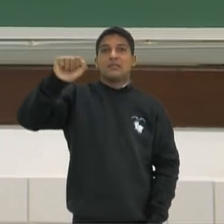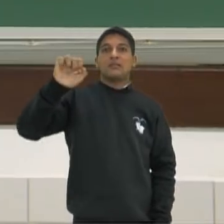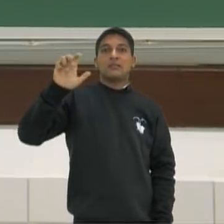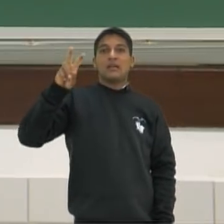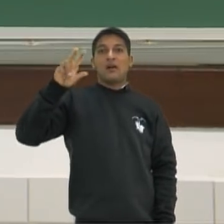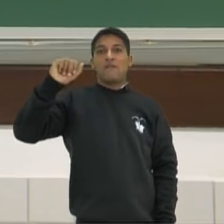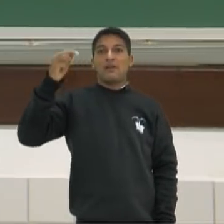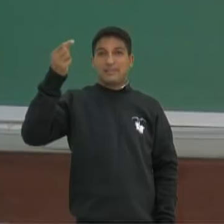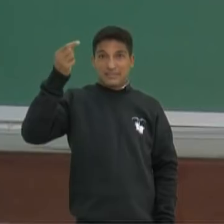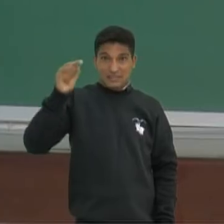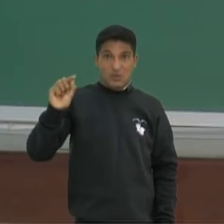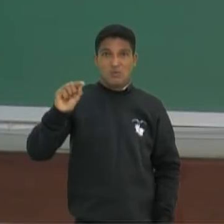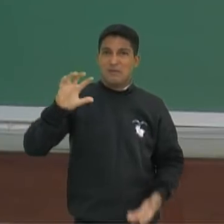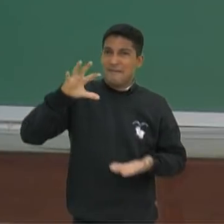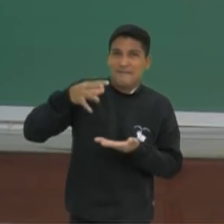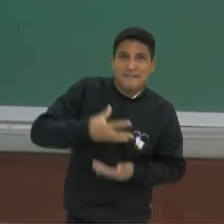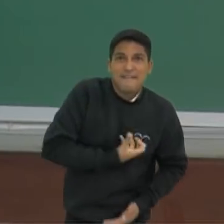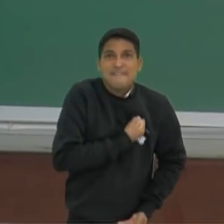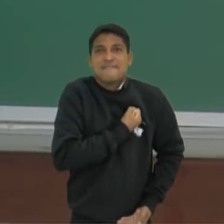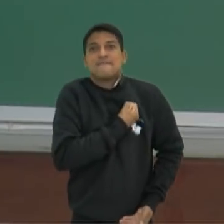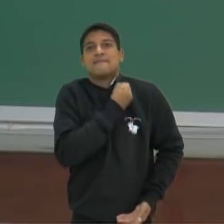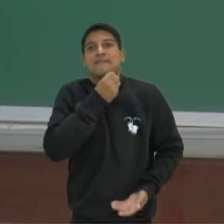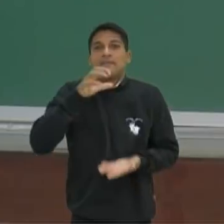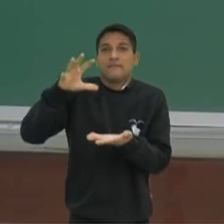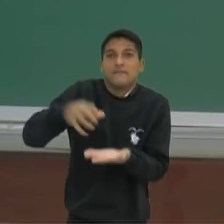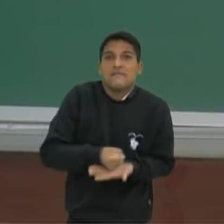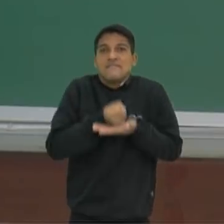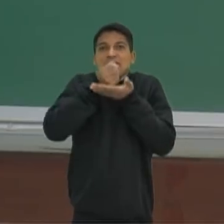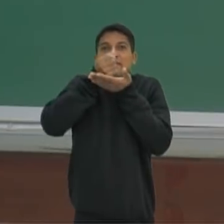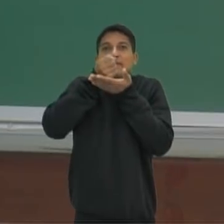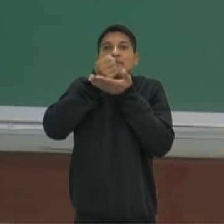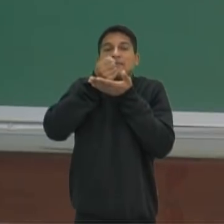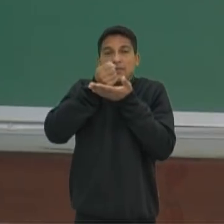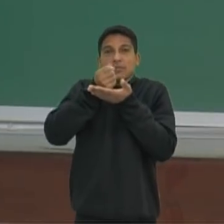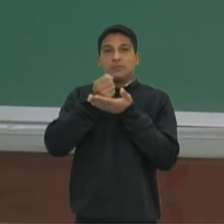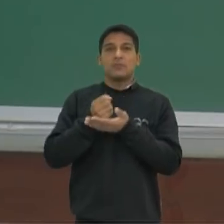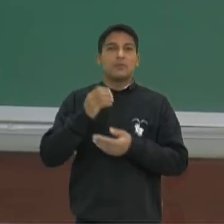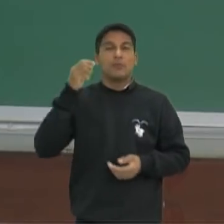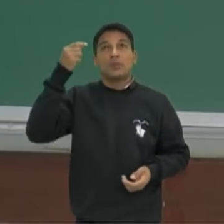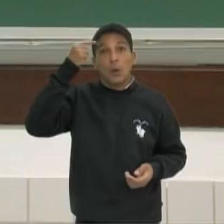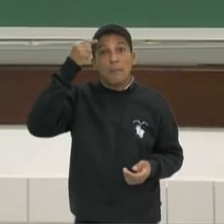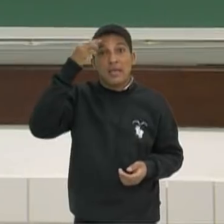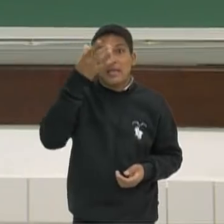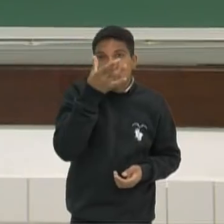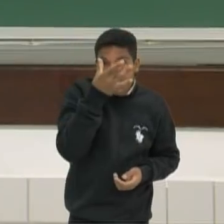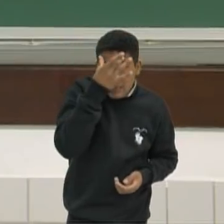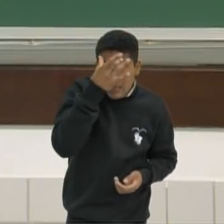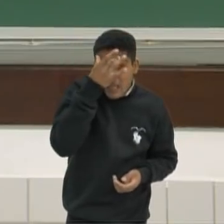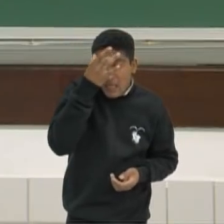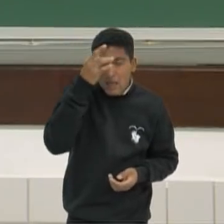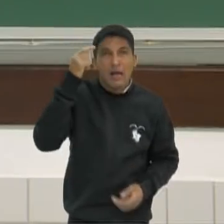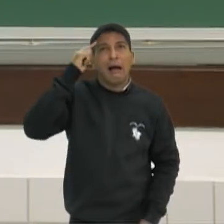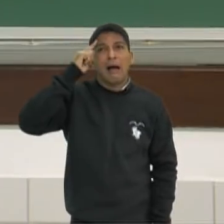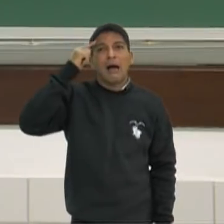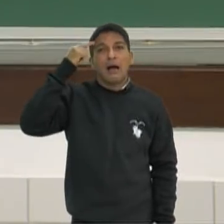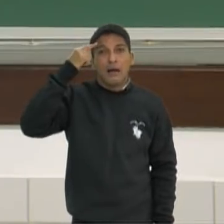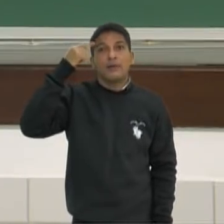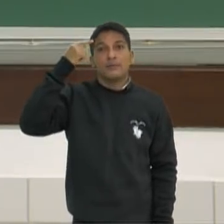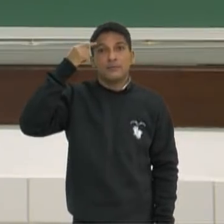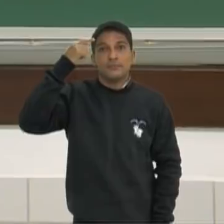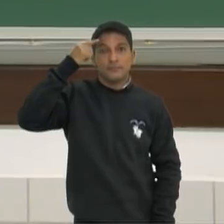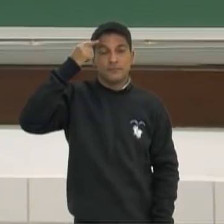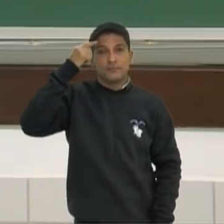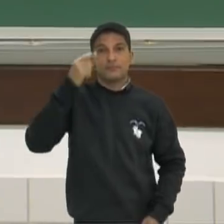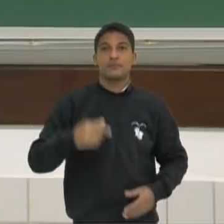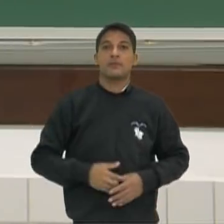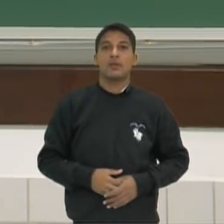constante tentativa, né, de se alcançar a salvação, na mentalidade do homem medieval, ele ainda